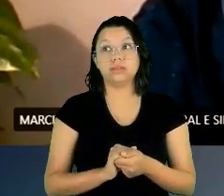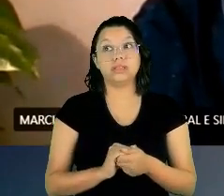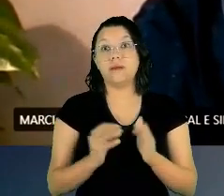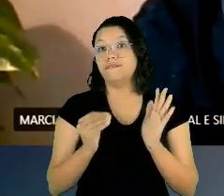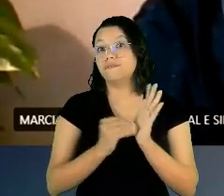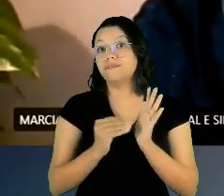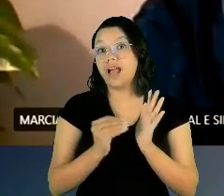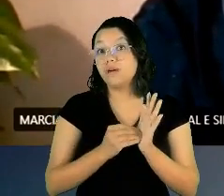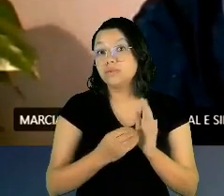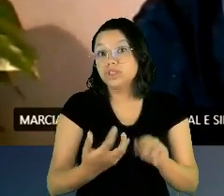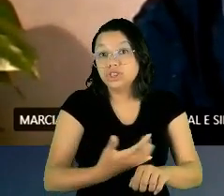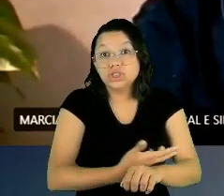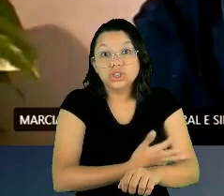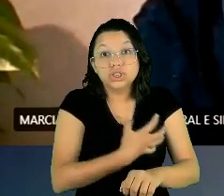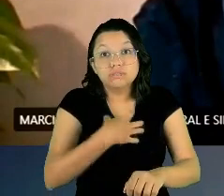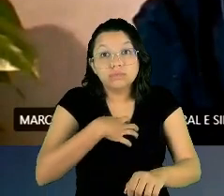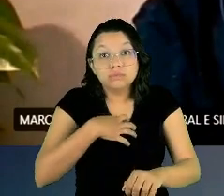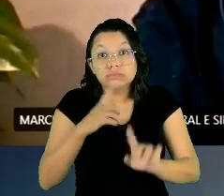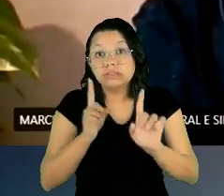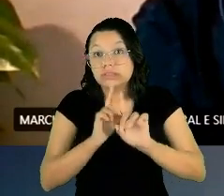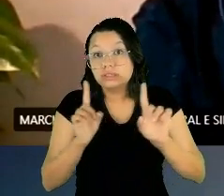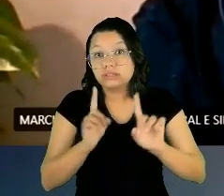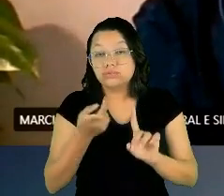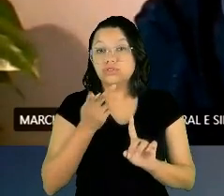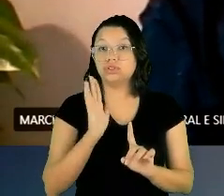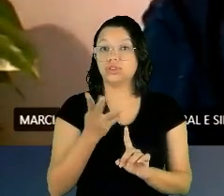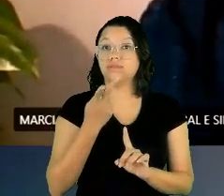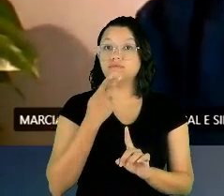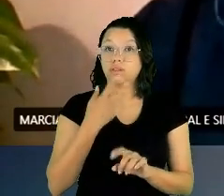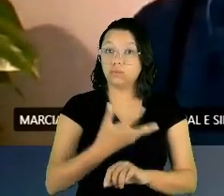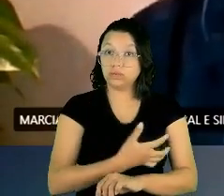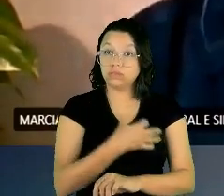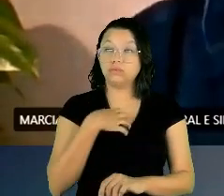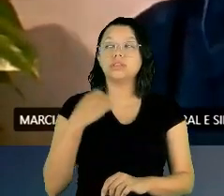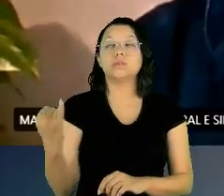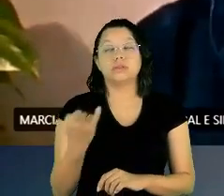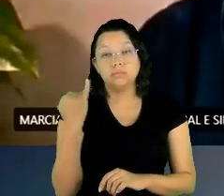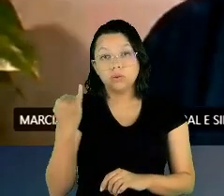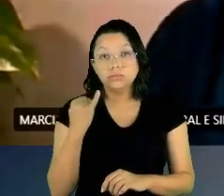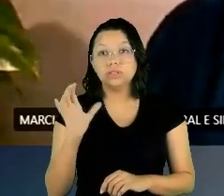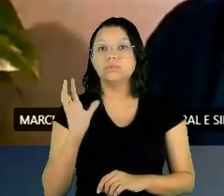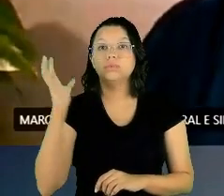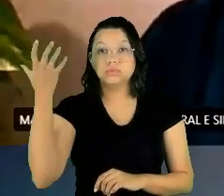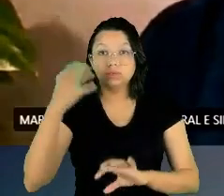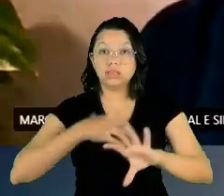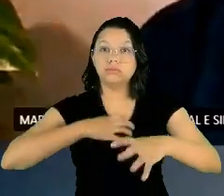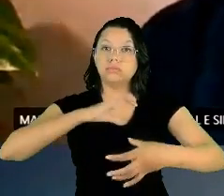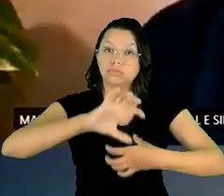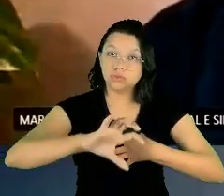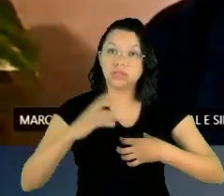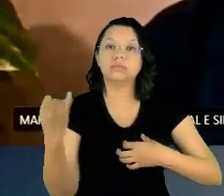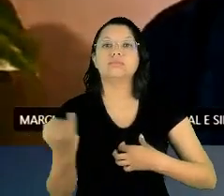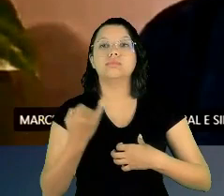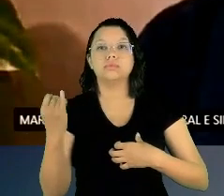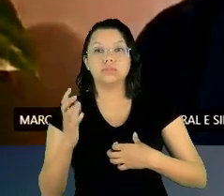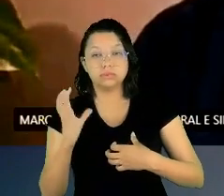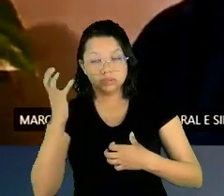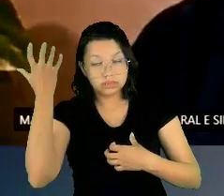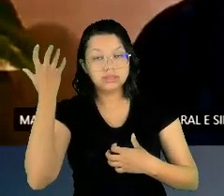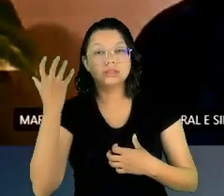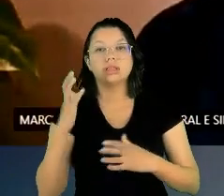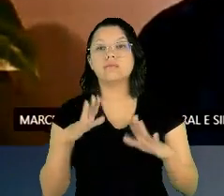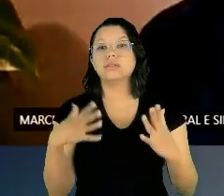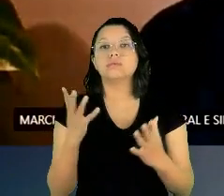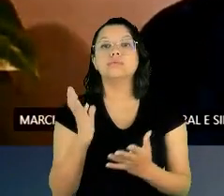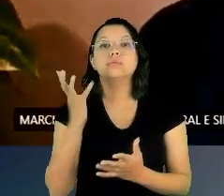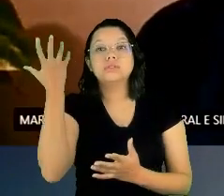processo. O que não é ausência de emoção, pelo amor de Deus, né? Que a gente já falou aqui, que emoção é importante para tomar de decisão, empatia é importante para